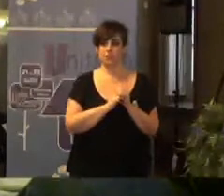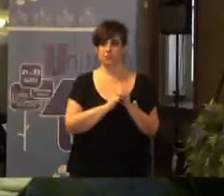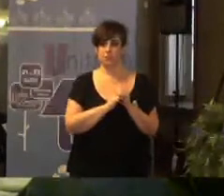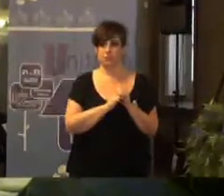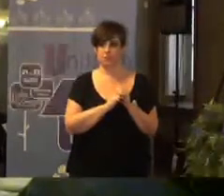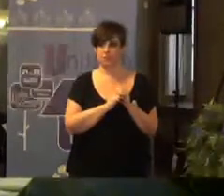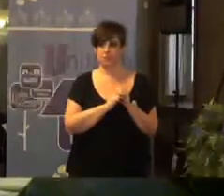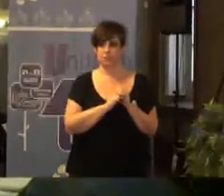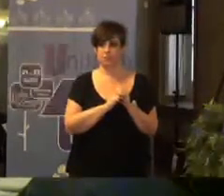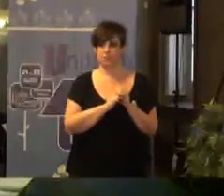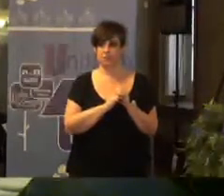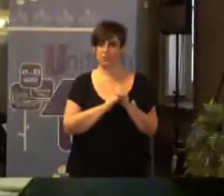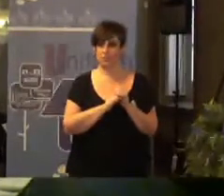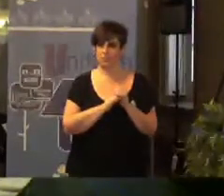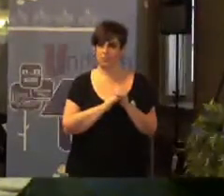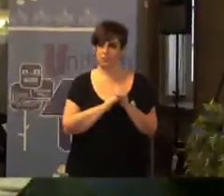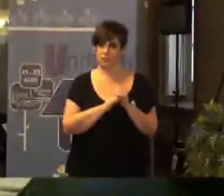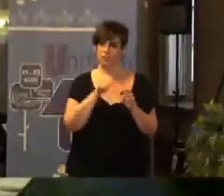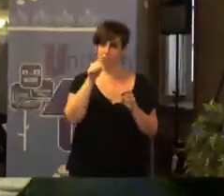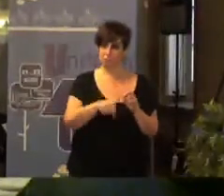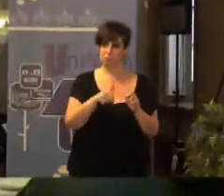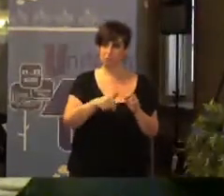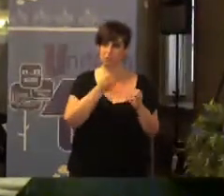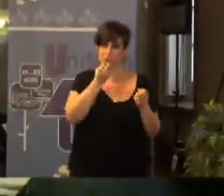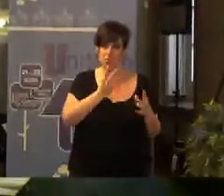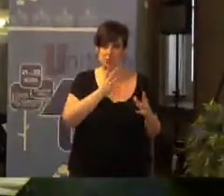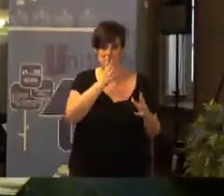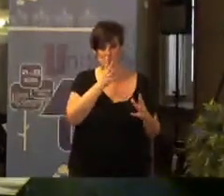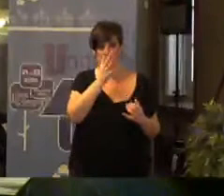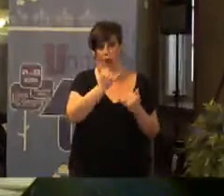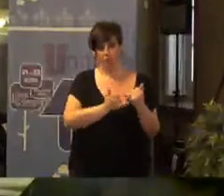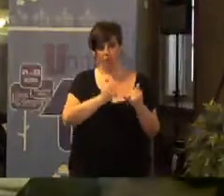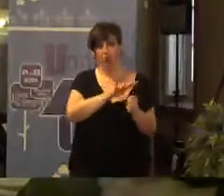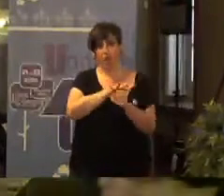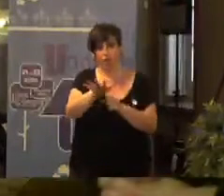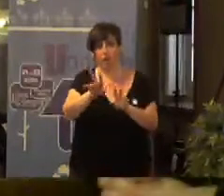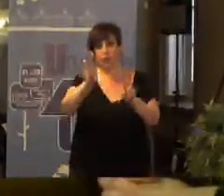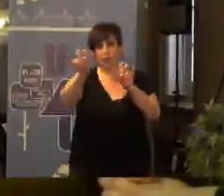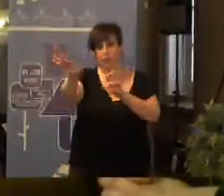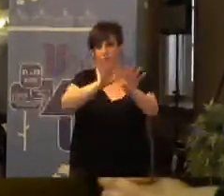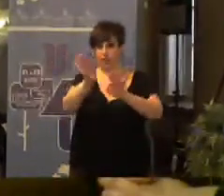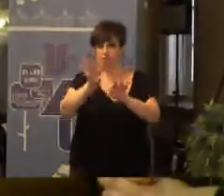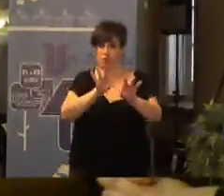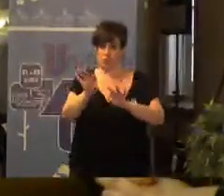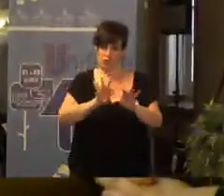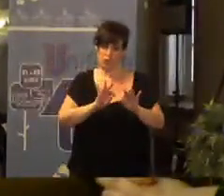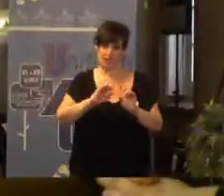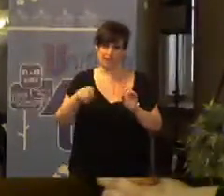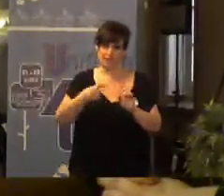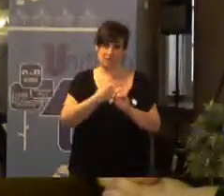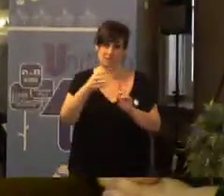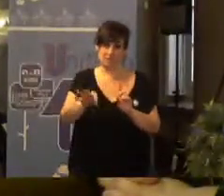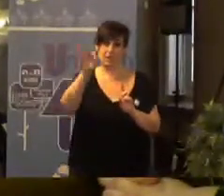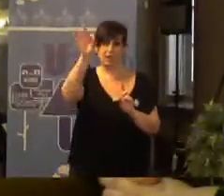isto para ligar à questão das instituições e da participação nas instituições e à escolha da governabilidade, que é sempre uma escolha